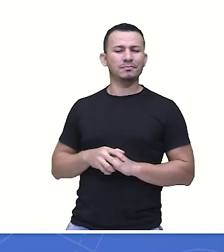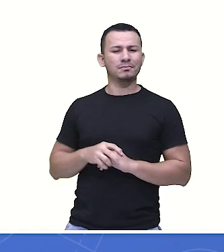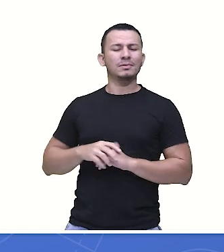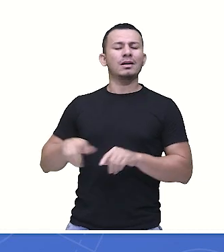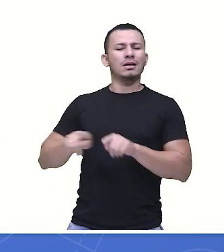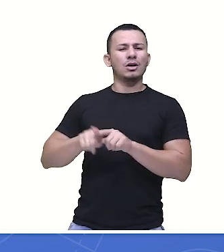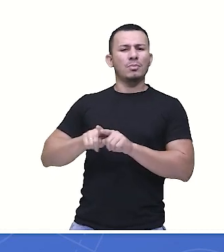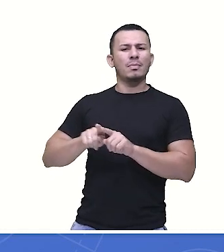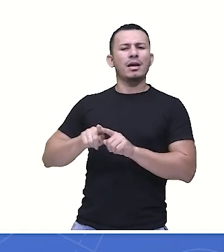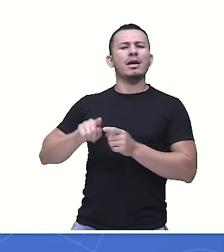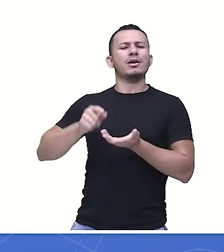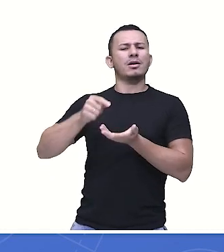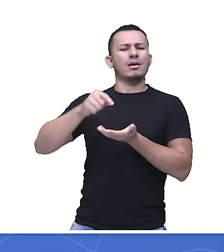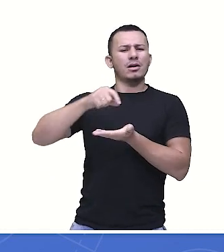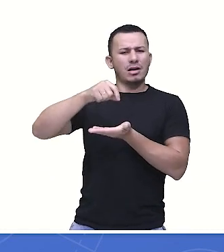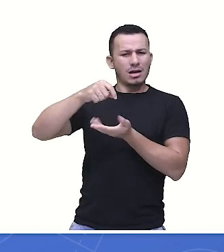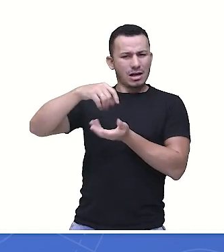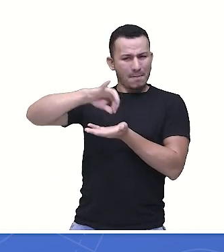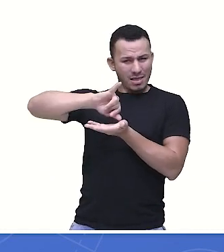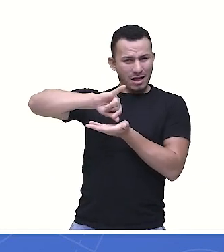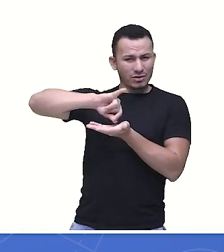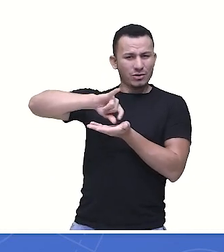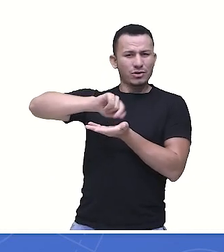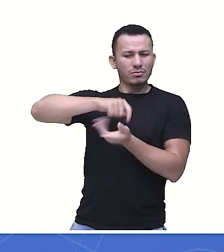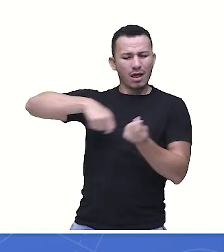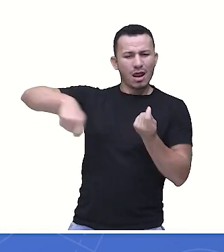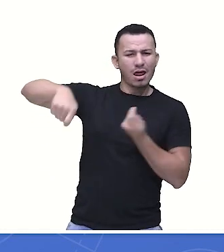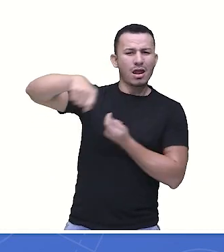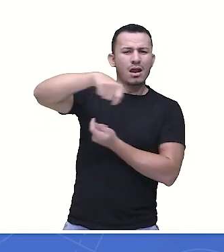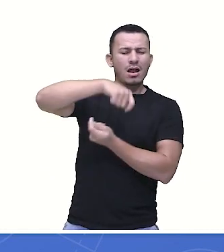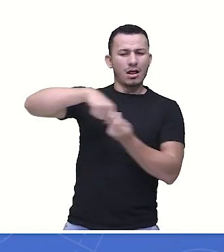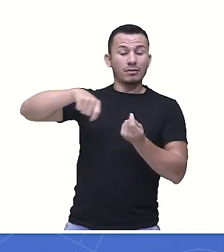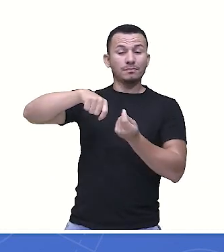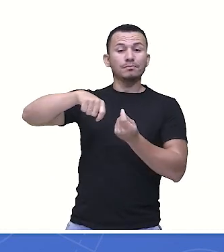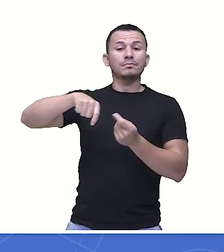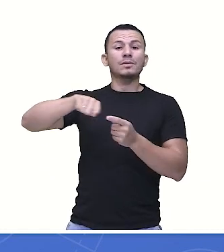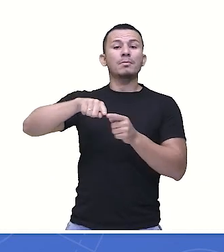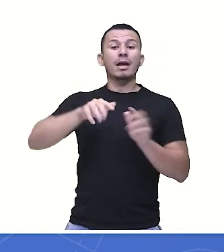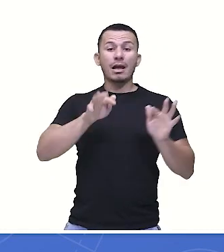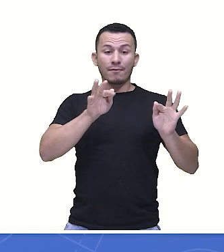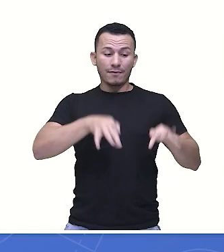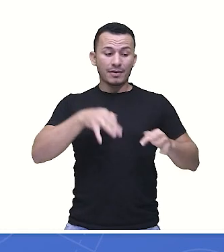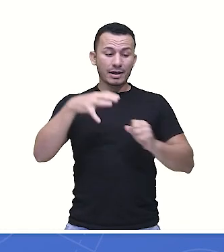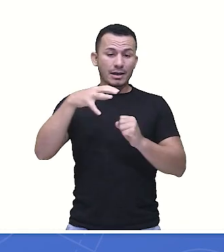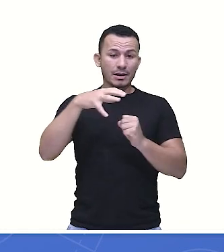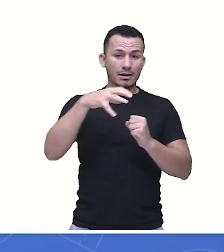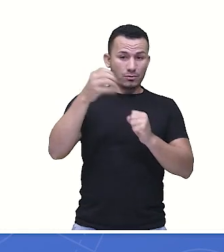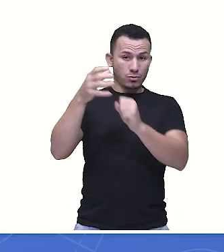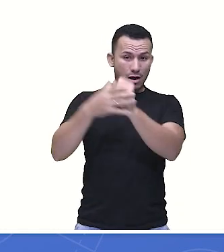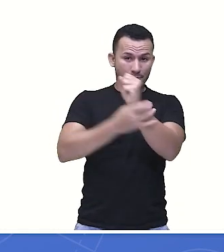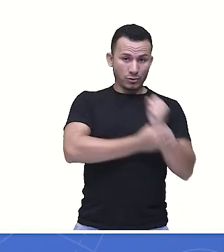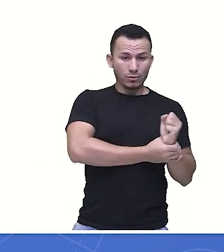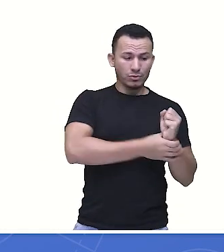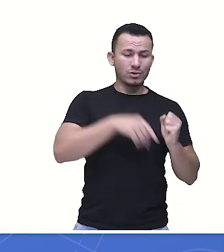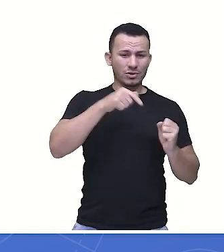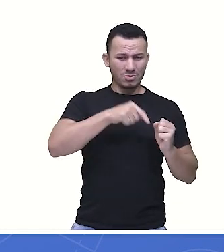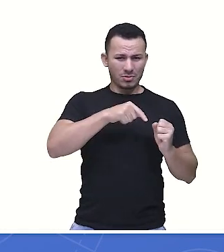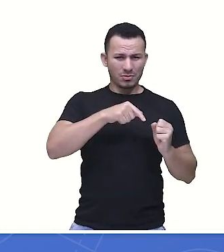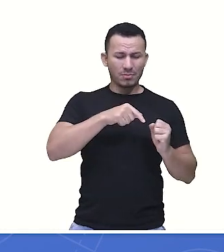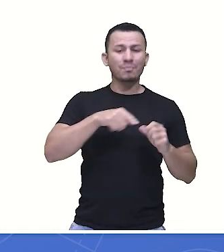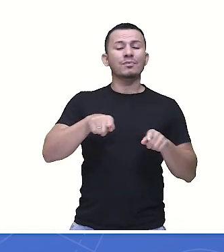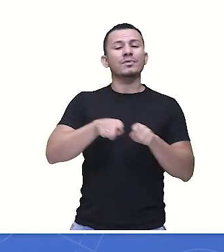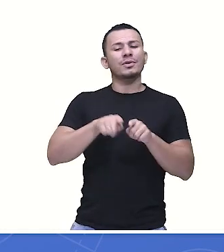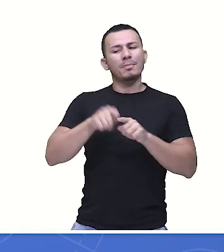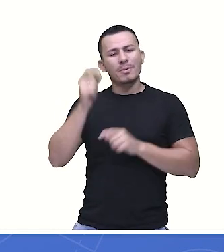desenvolvimento do capitalismo, com o fim do absolutismo, né, e a ideia do Estado